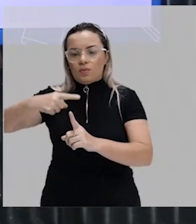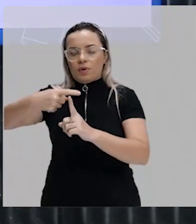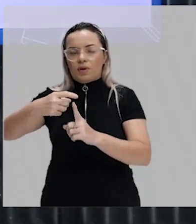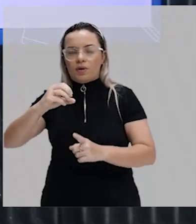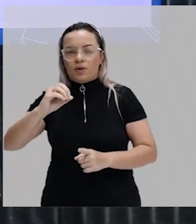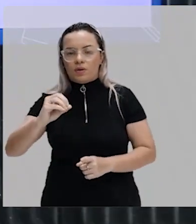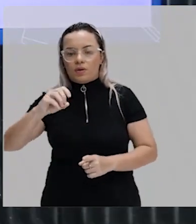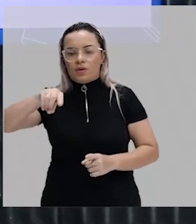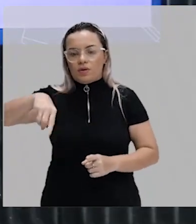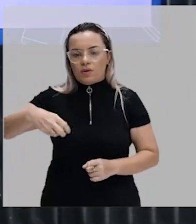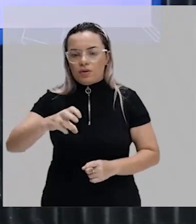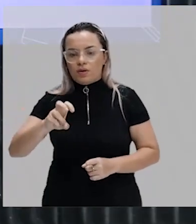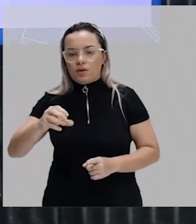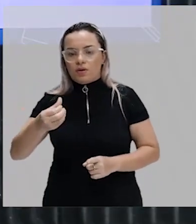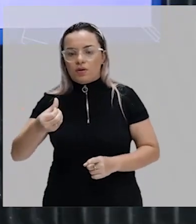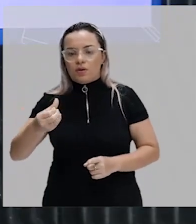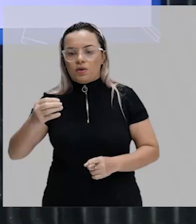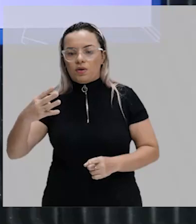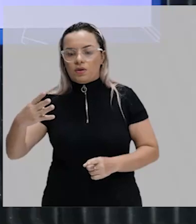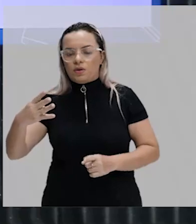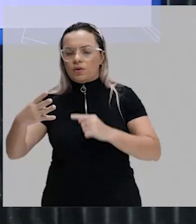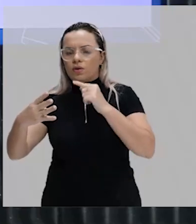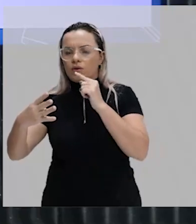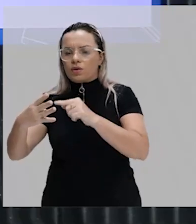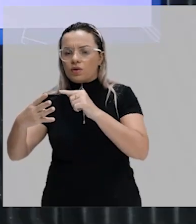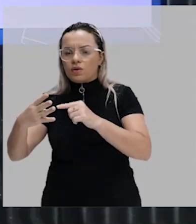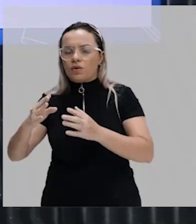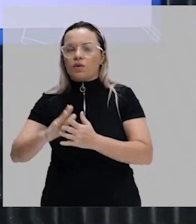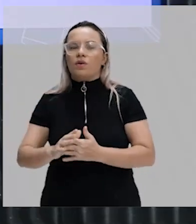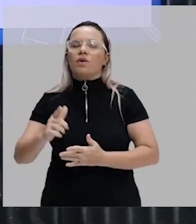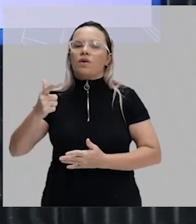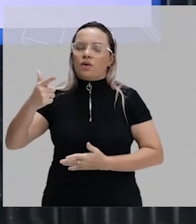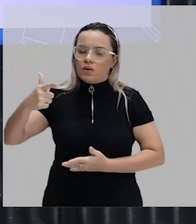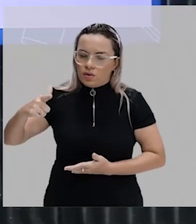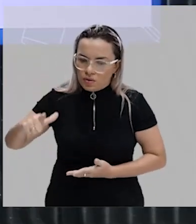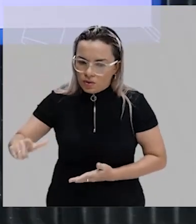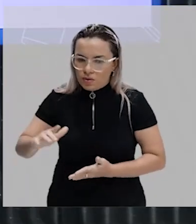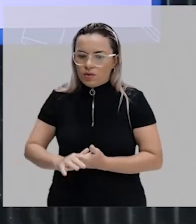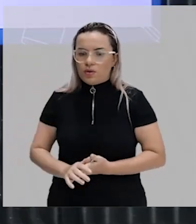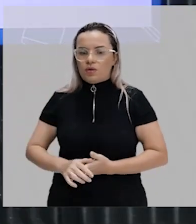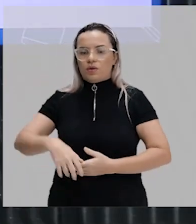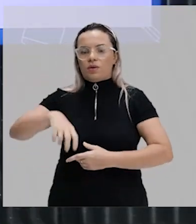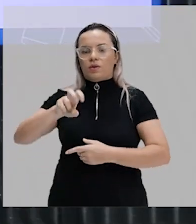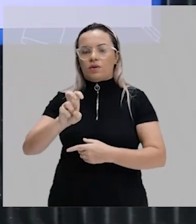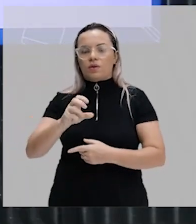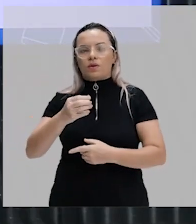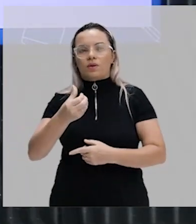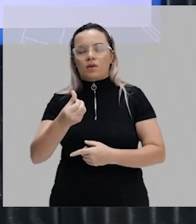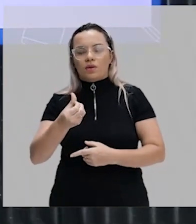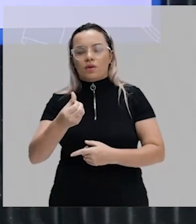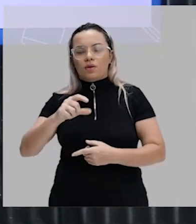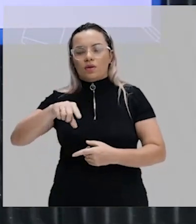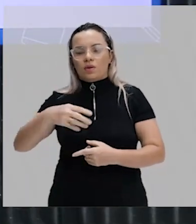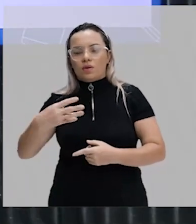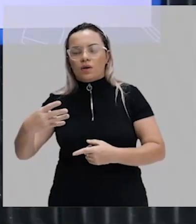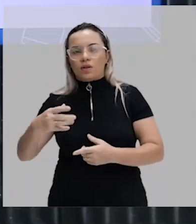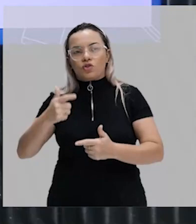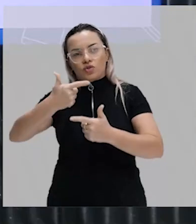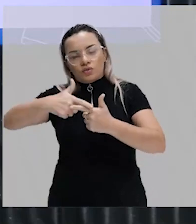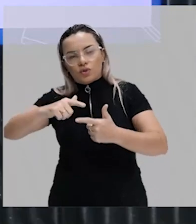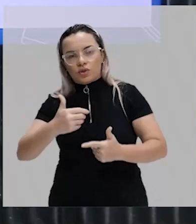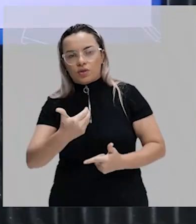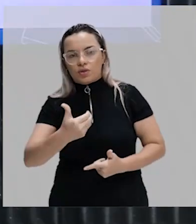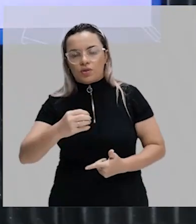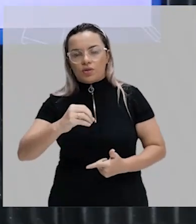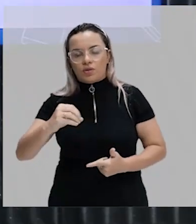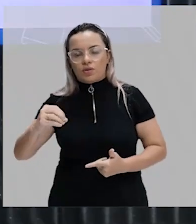0,564. Da onde saiu esse 0,564? De novo, ó, é 56,4 dividido por 100.